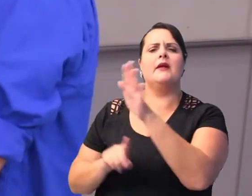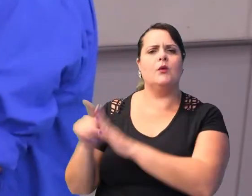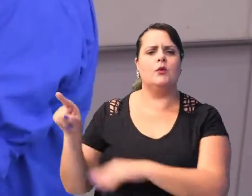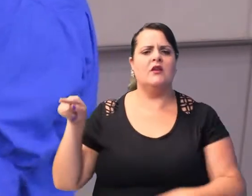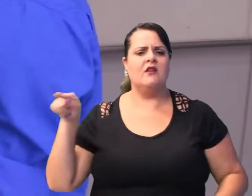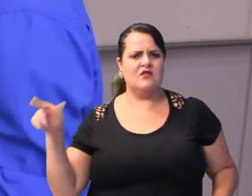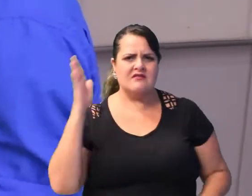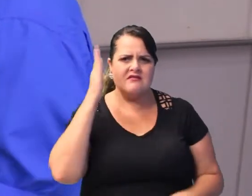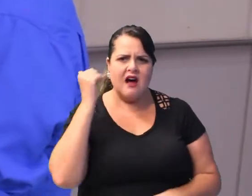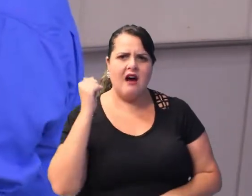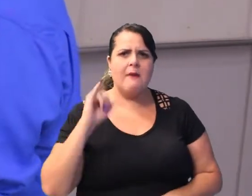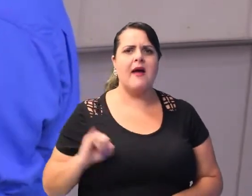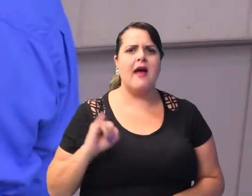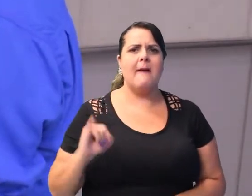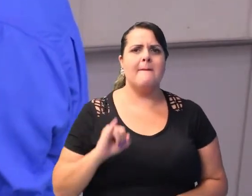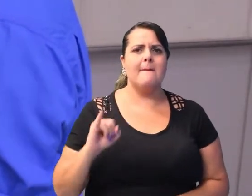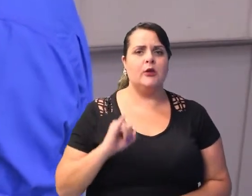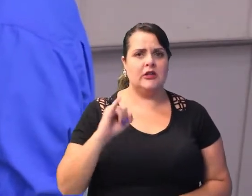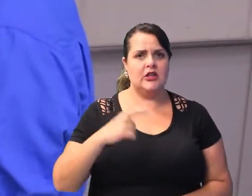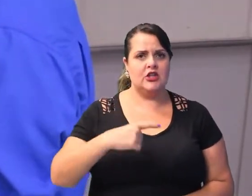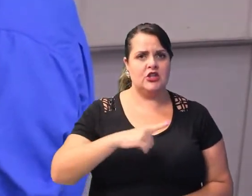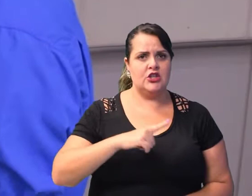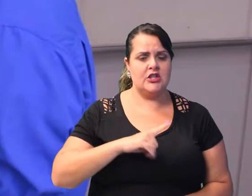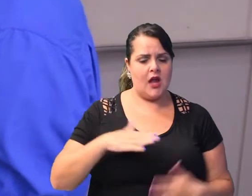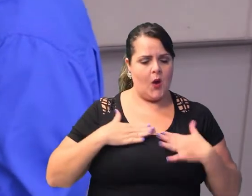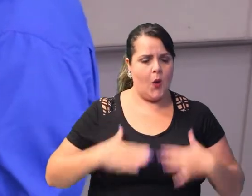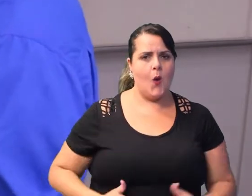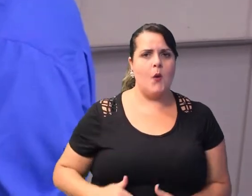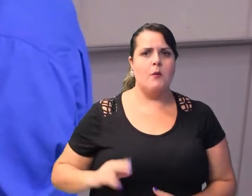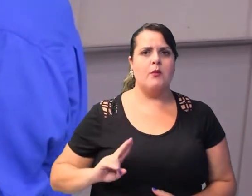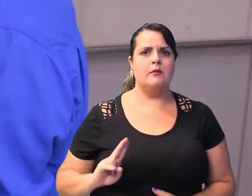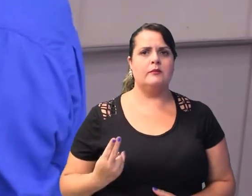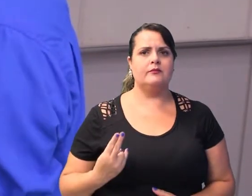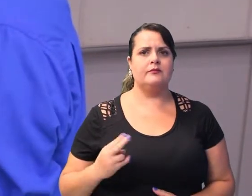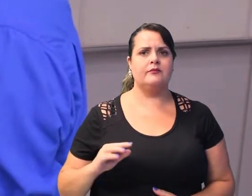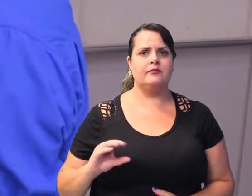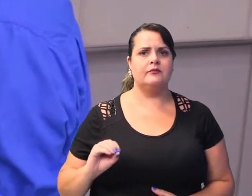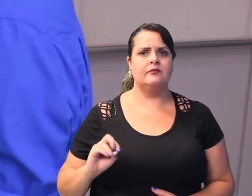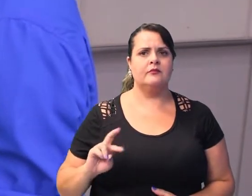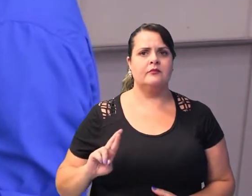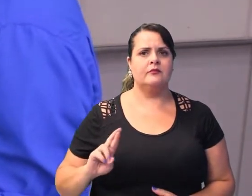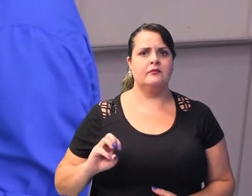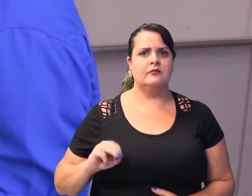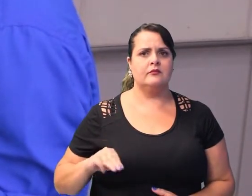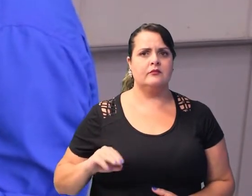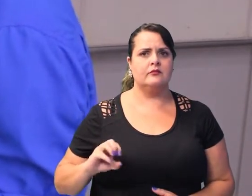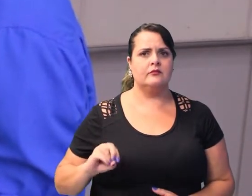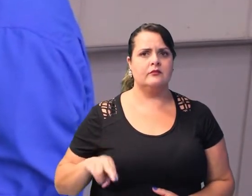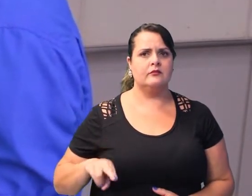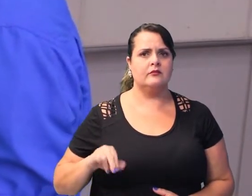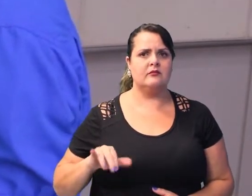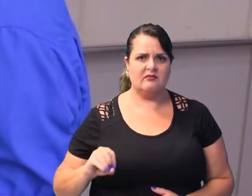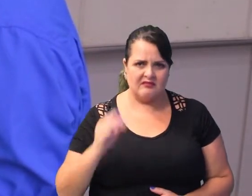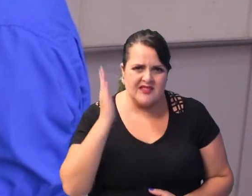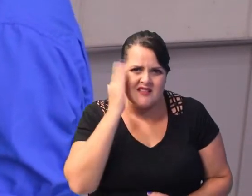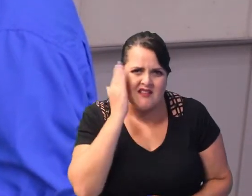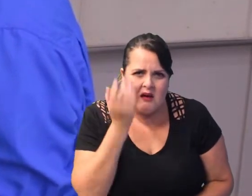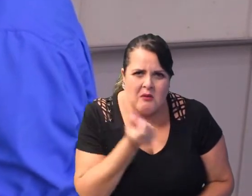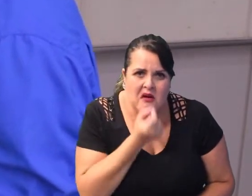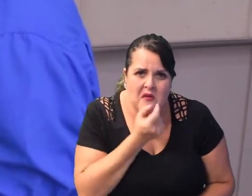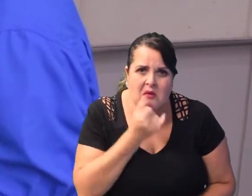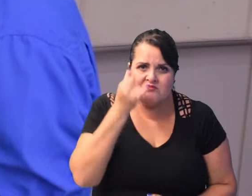uma pergunta não só sabe da importância da gente está confirmando os ativos para o treino devido a uma corte constitucional não